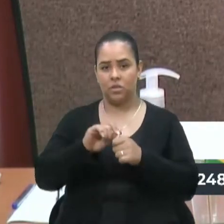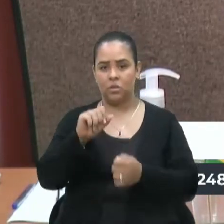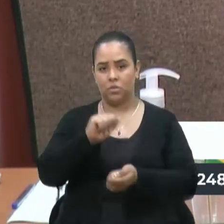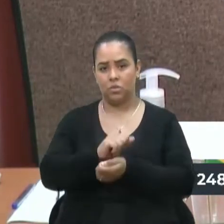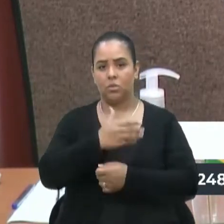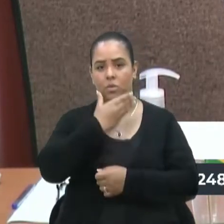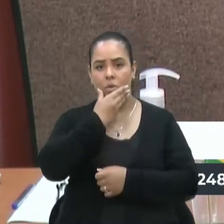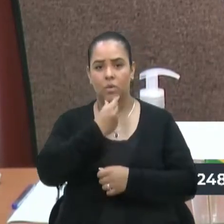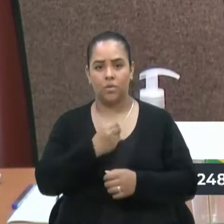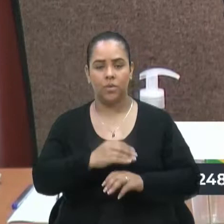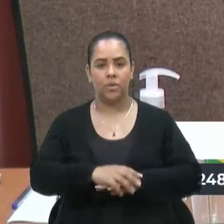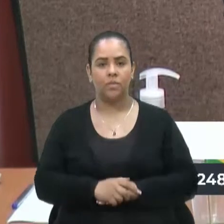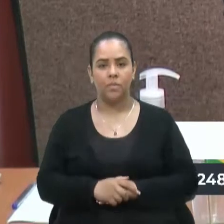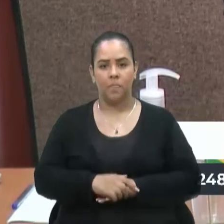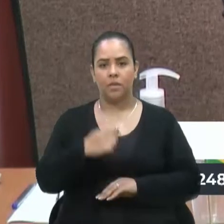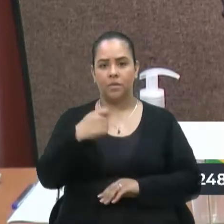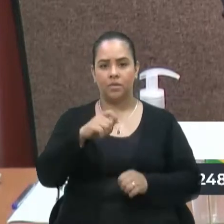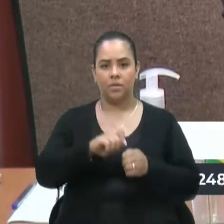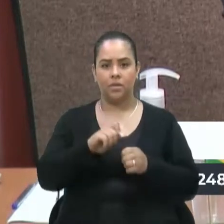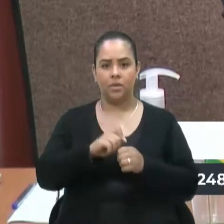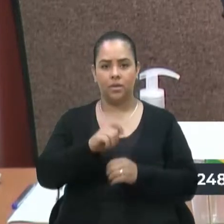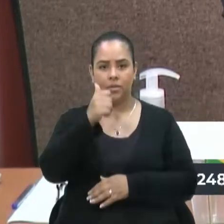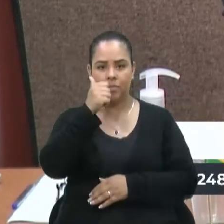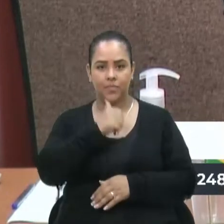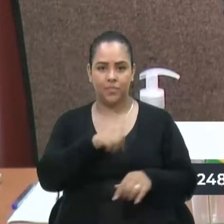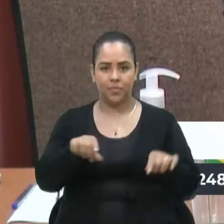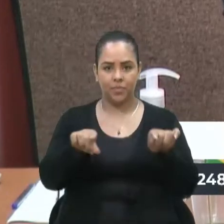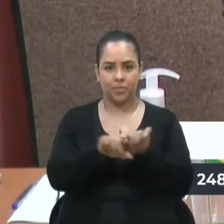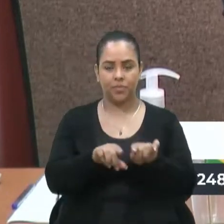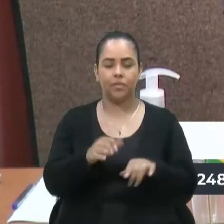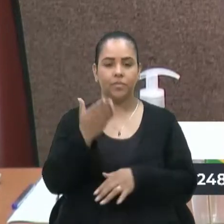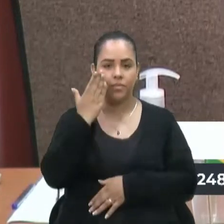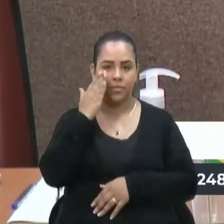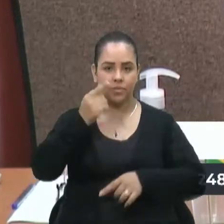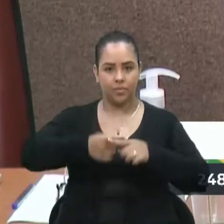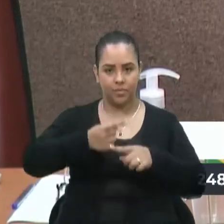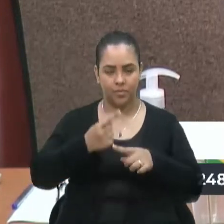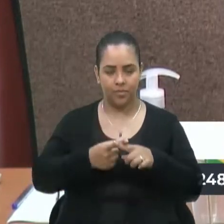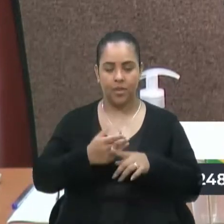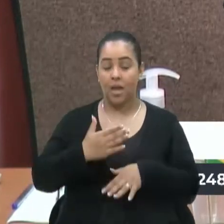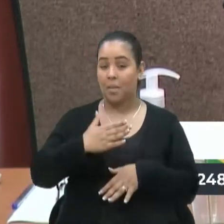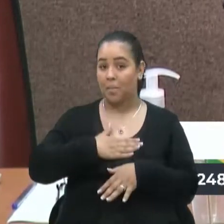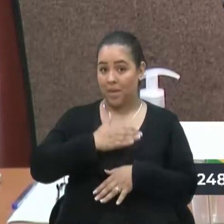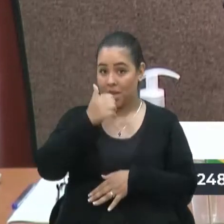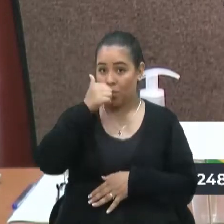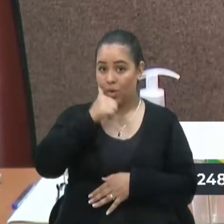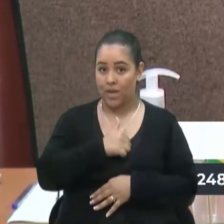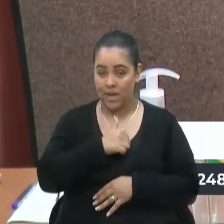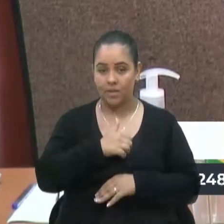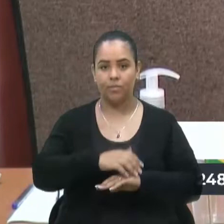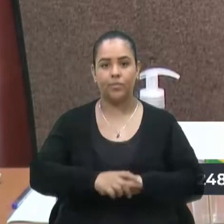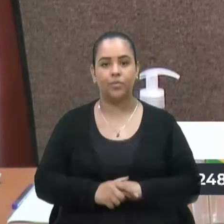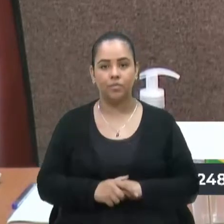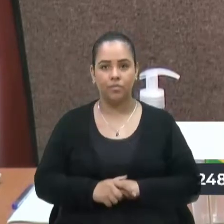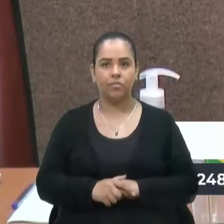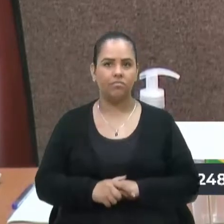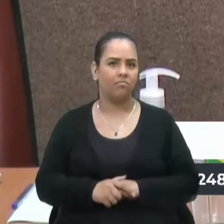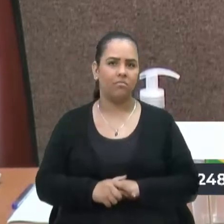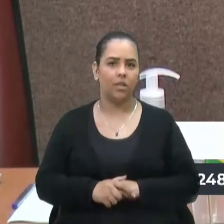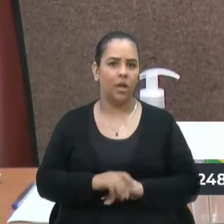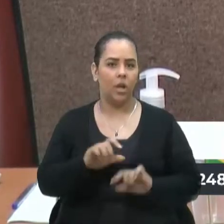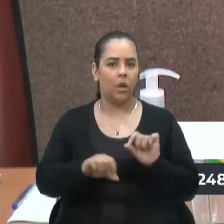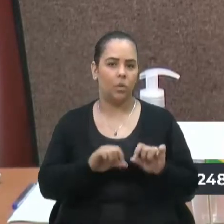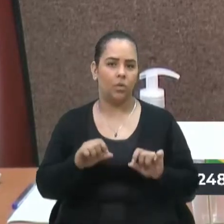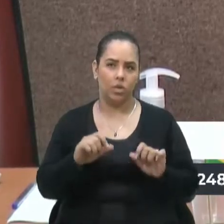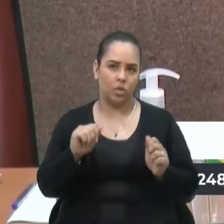homens, tá, tem que fazer com as mulheres também. Sabe por quê? Porque a minha mulher e as que tiveram do meu